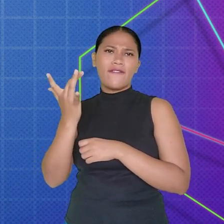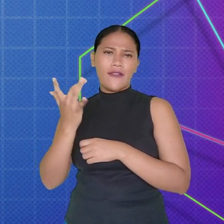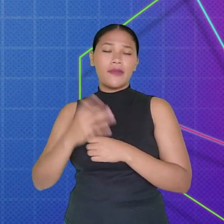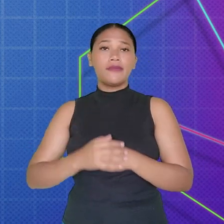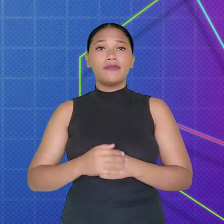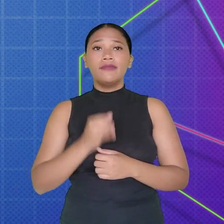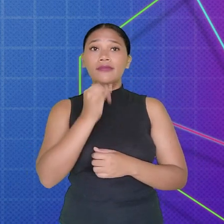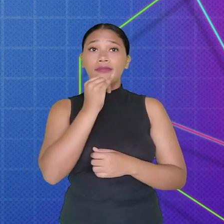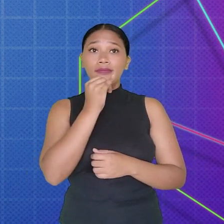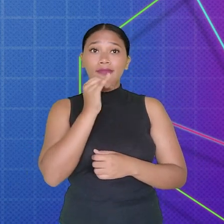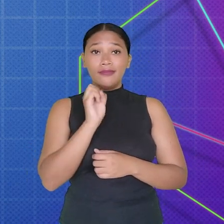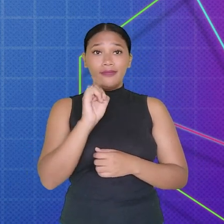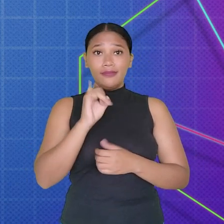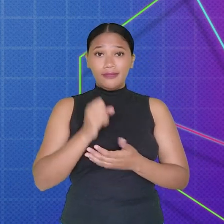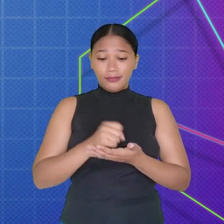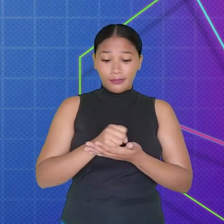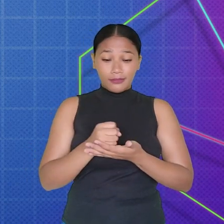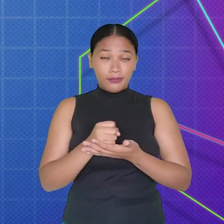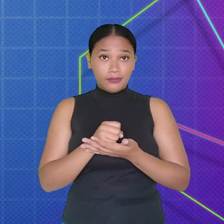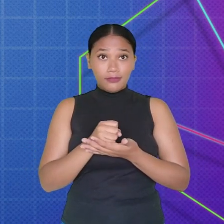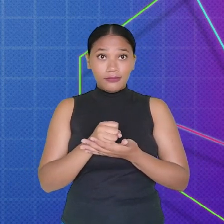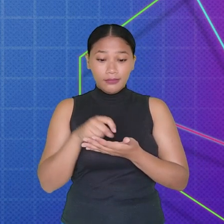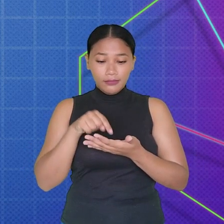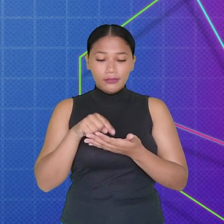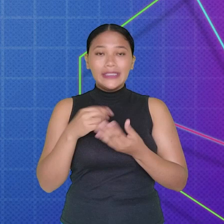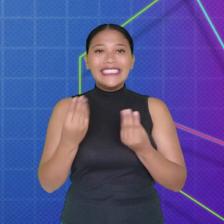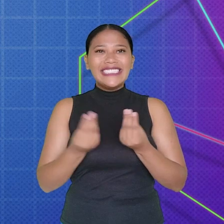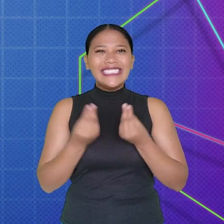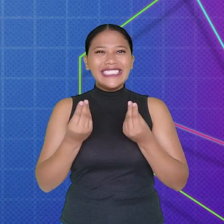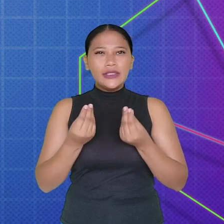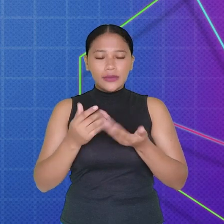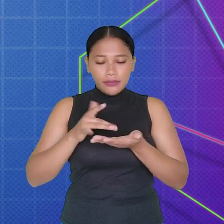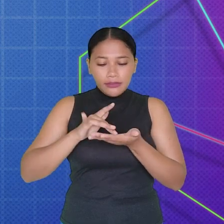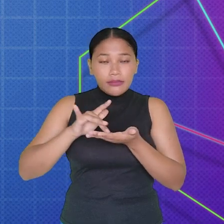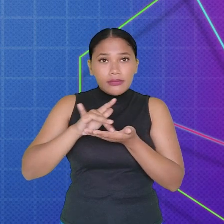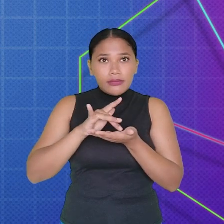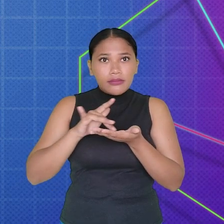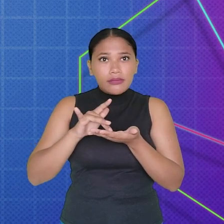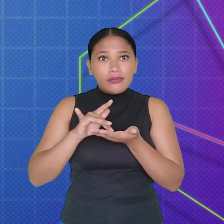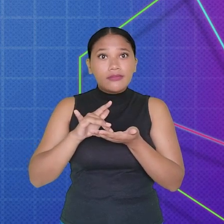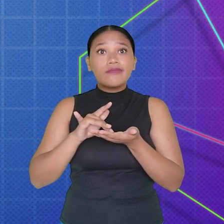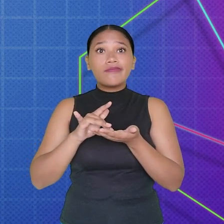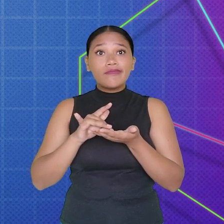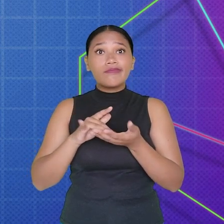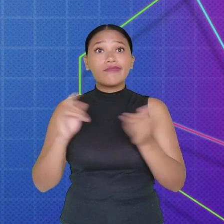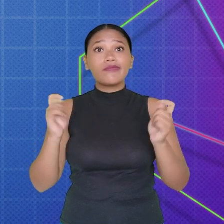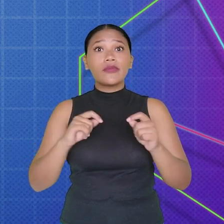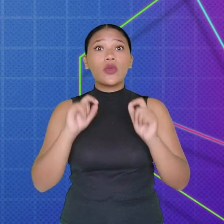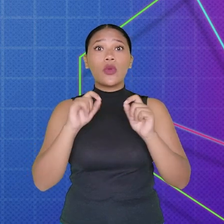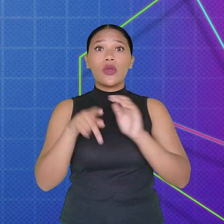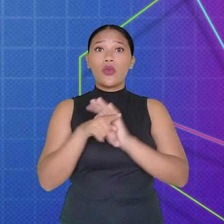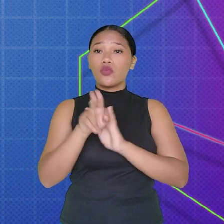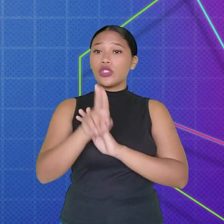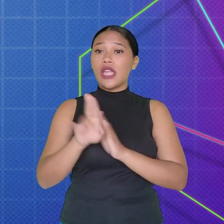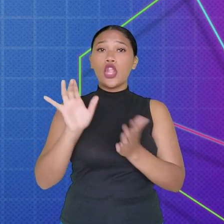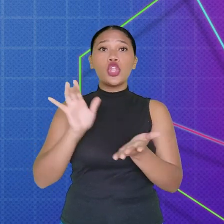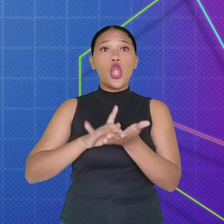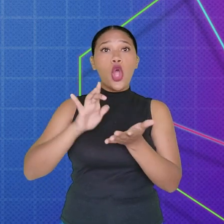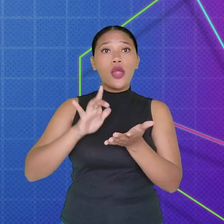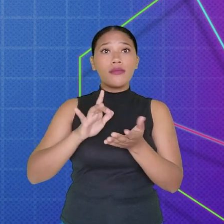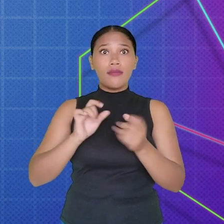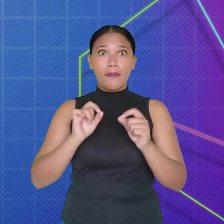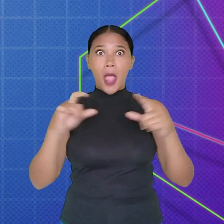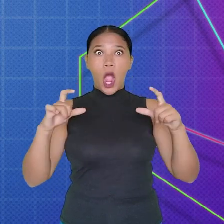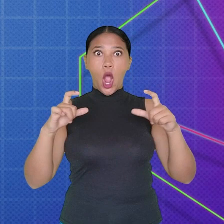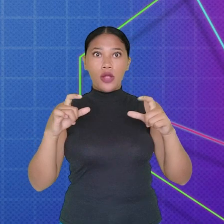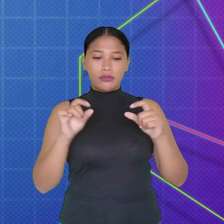Por exemplo, se um usuário estiver jogando em um dispositivo com tela sensível ao toque, a interface do usuário pode ser otimizada para o toque, com